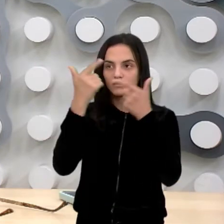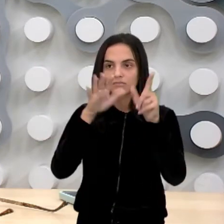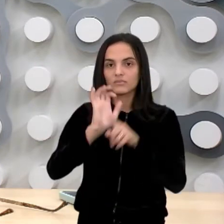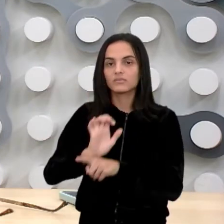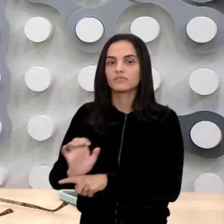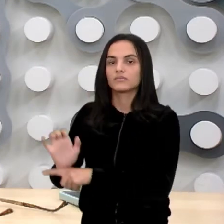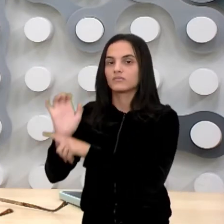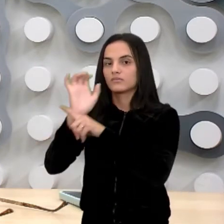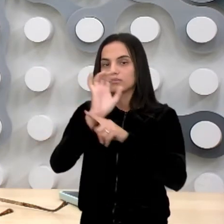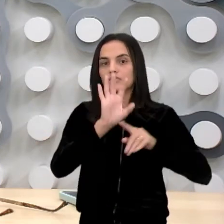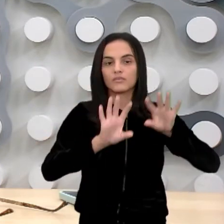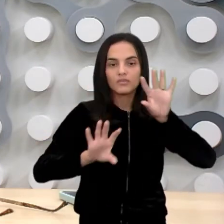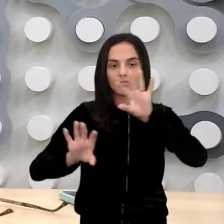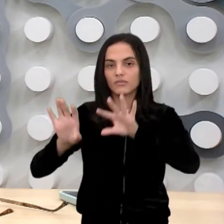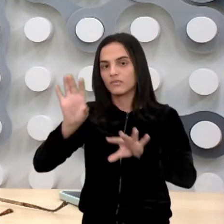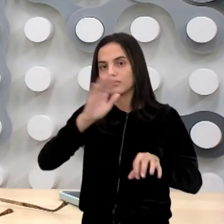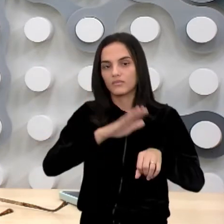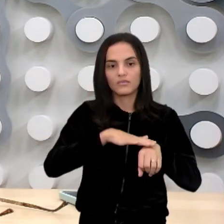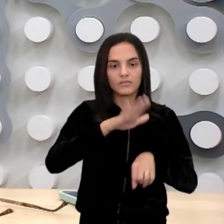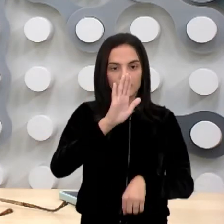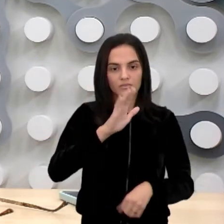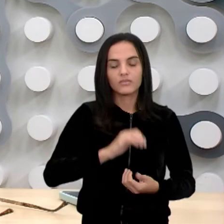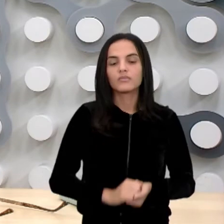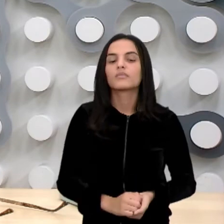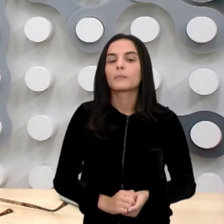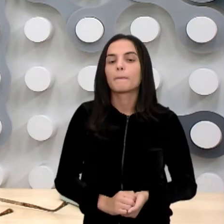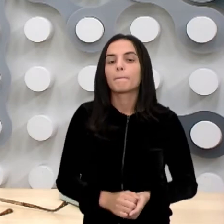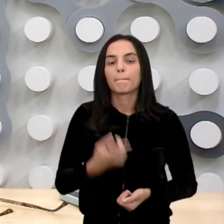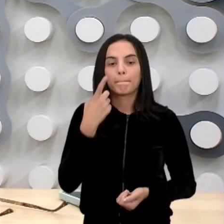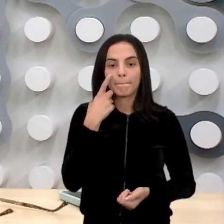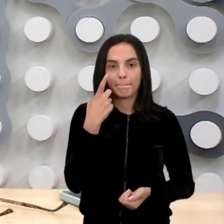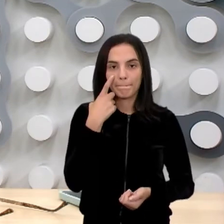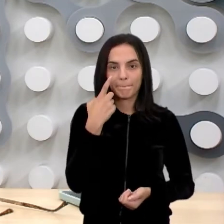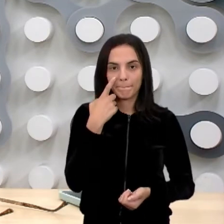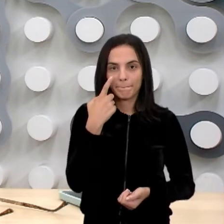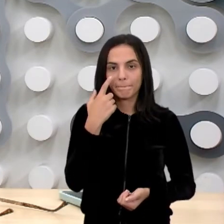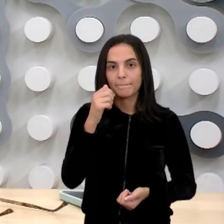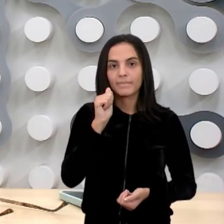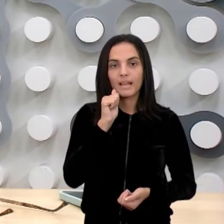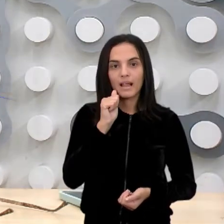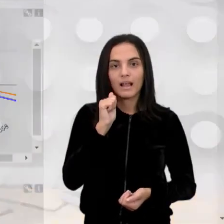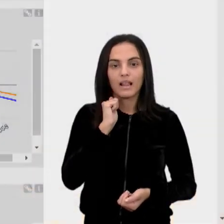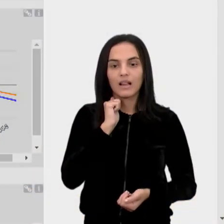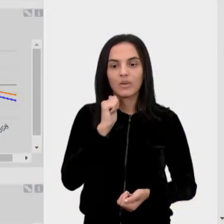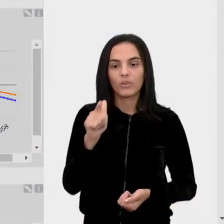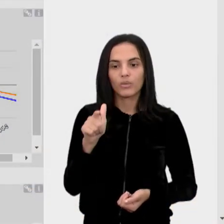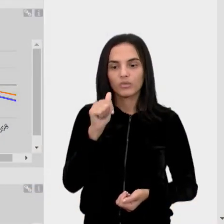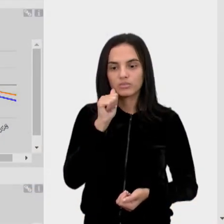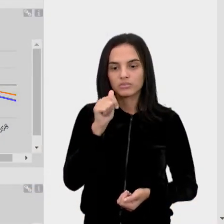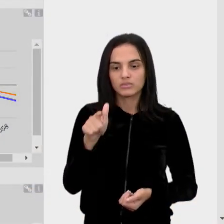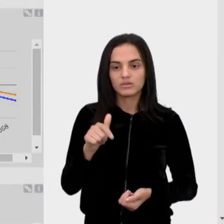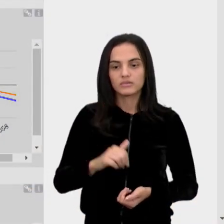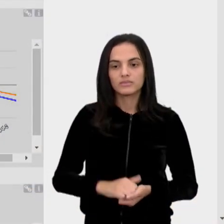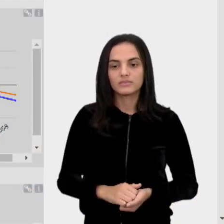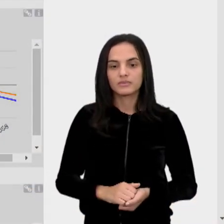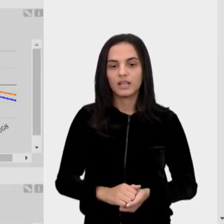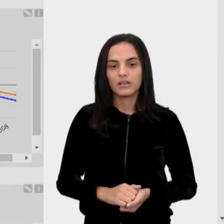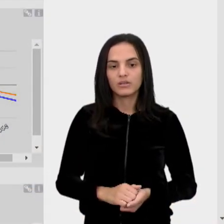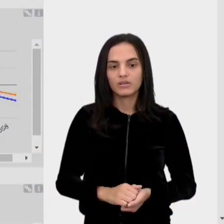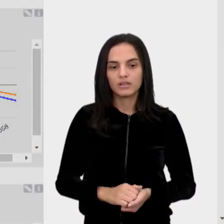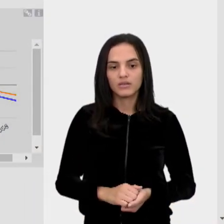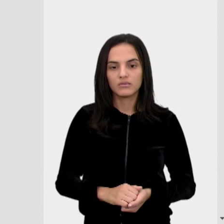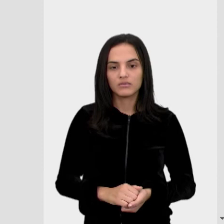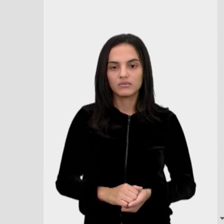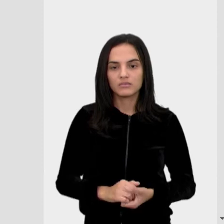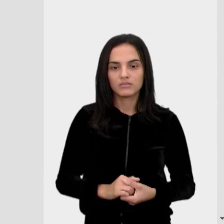de regiões aí mais ricas até. Eu vou colocar Alagoas, que é um outro estado nordestino, para fazer uma comparação,